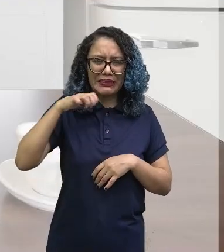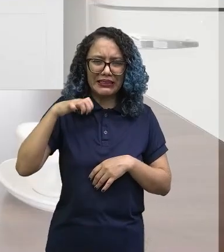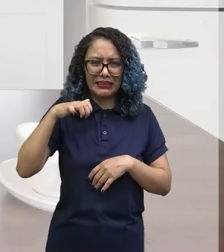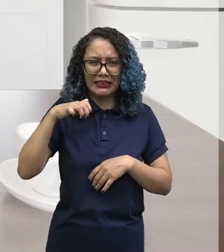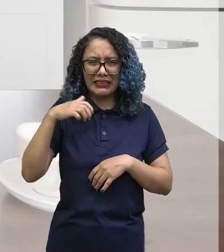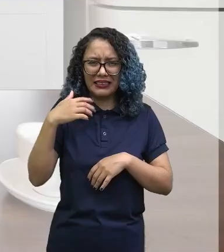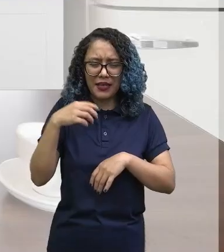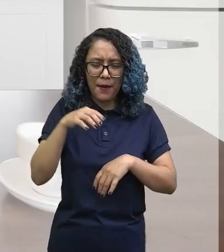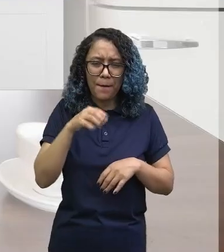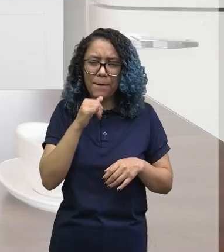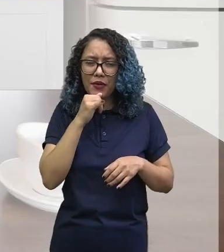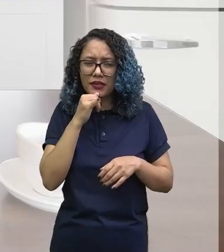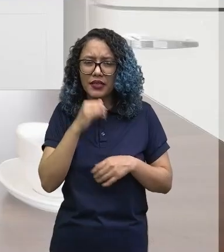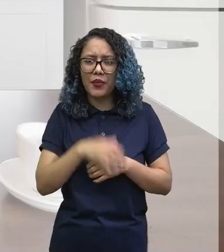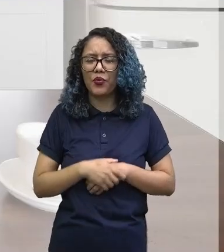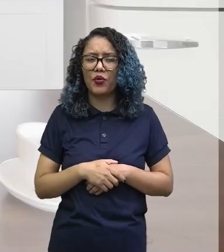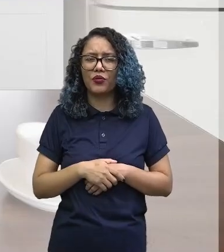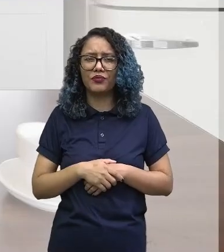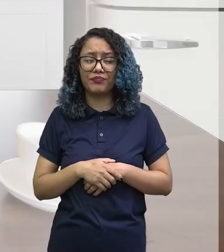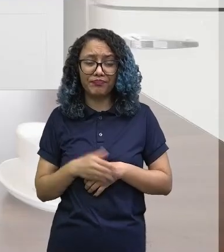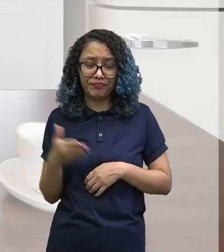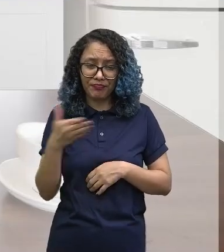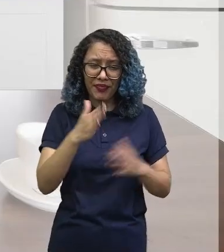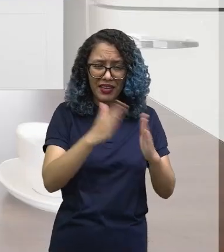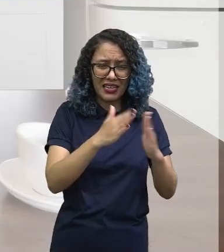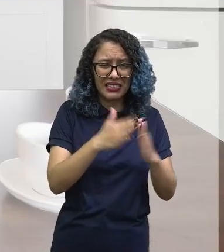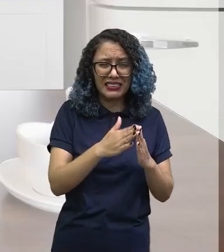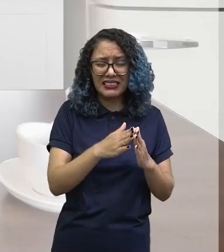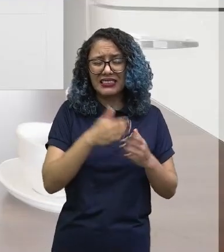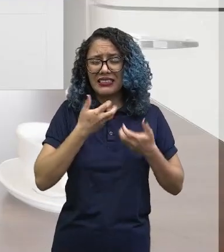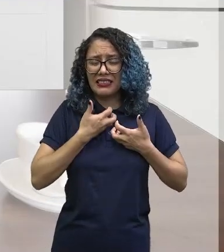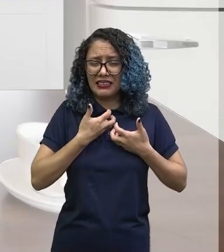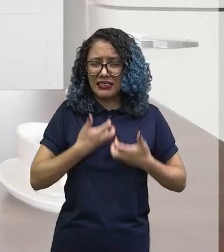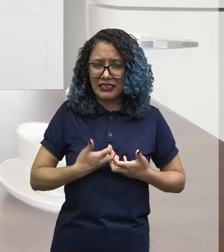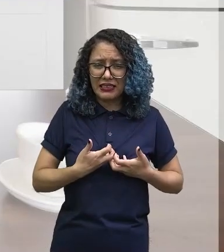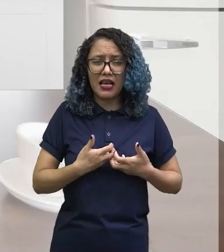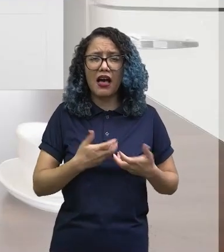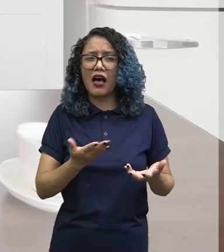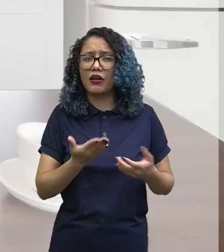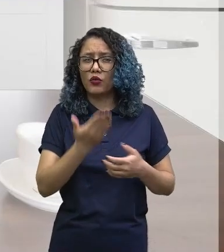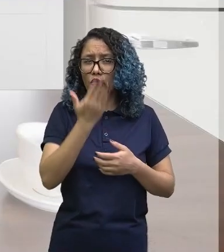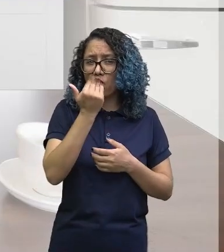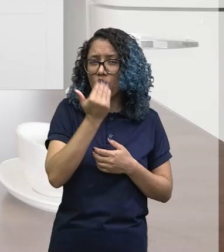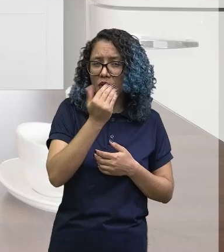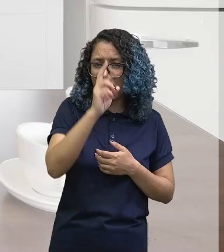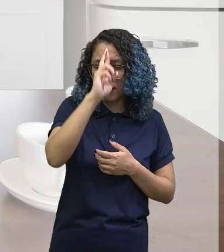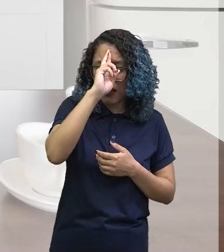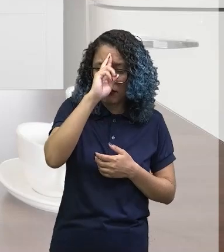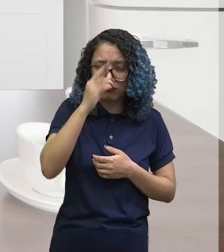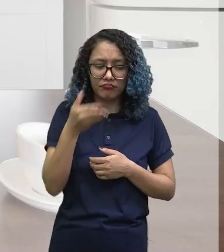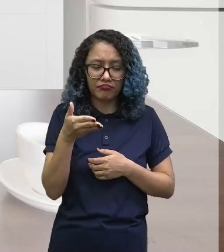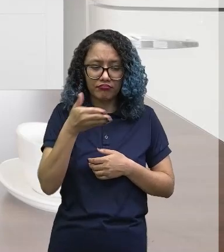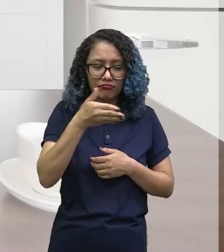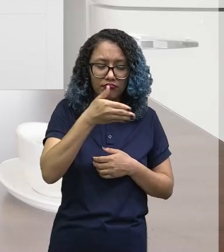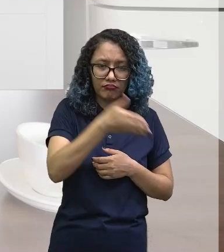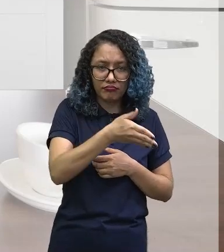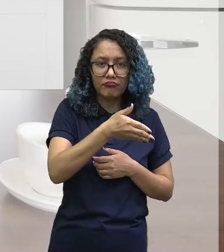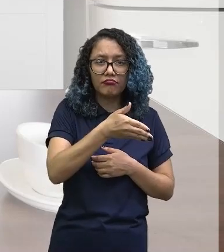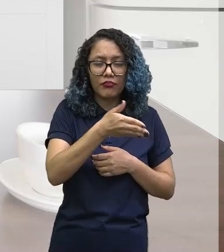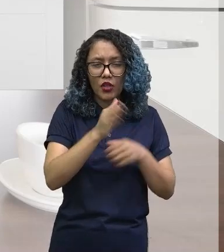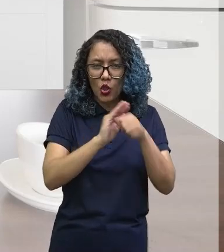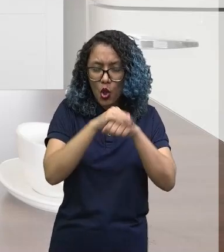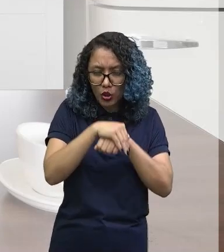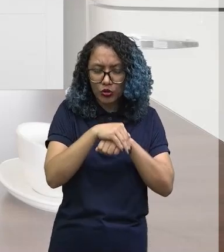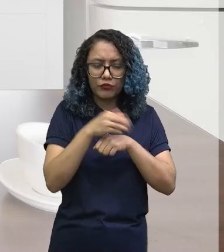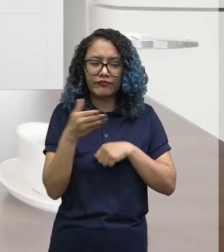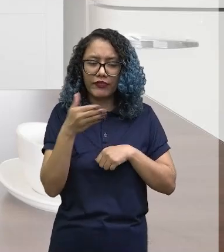Sem querer, chegou em casa cansado, aí colocou para esquentar uma janta. O que aconteceu? Significa que